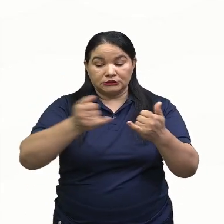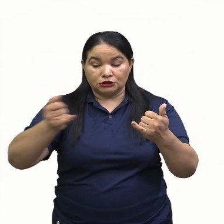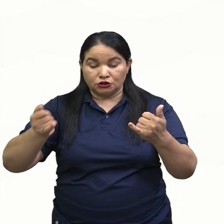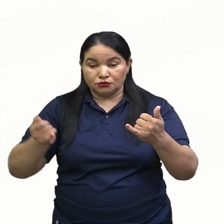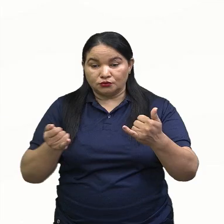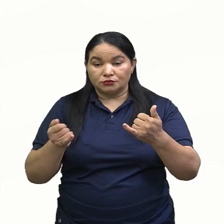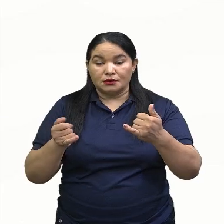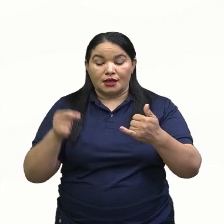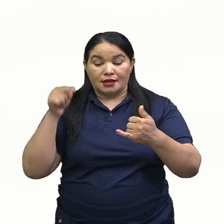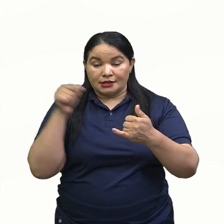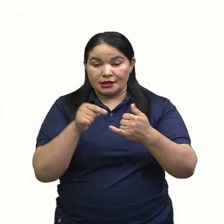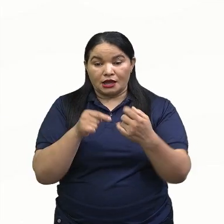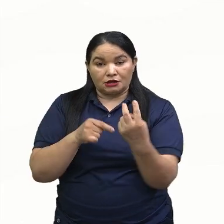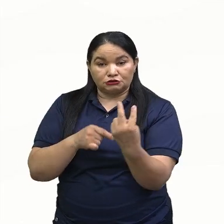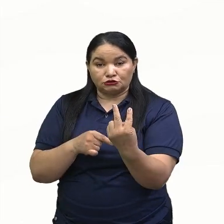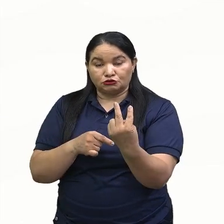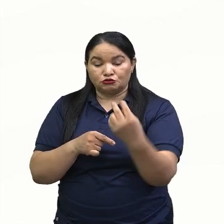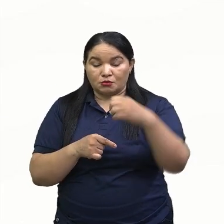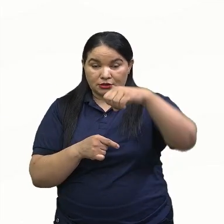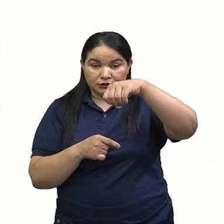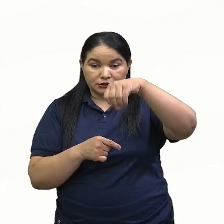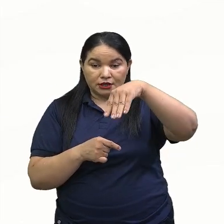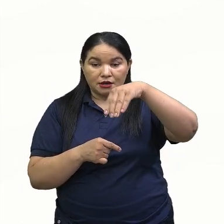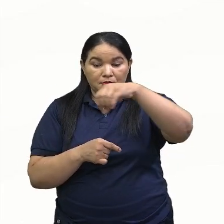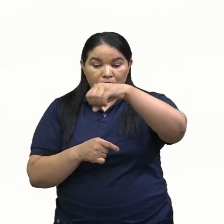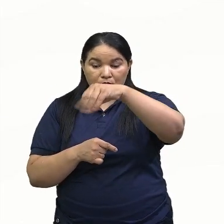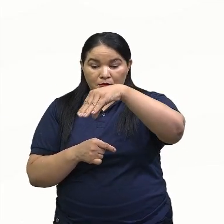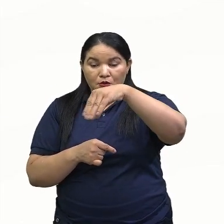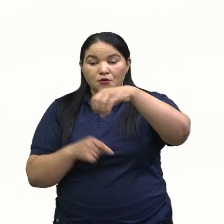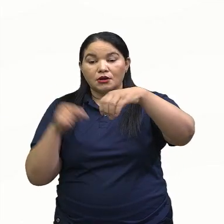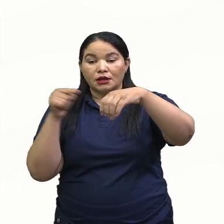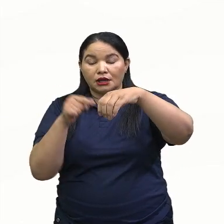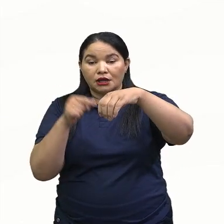os dispositivos que fazem o uso